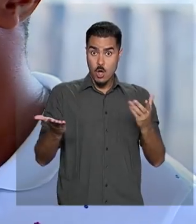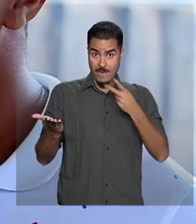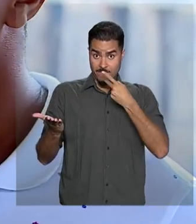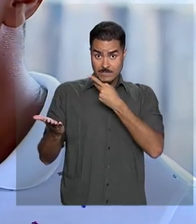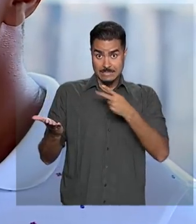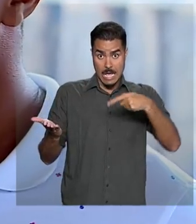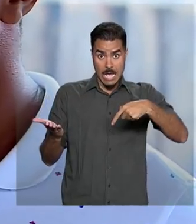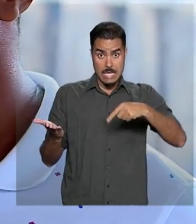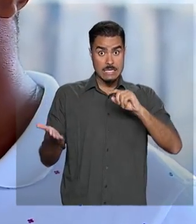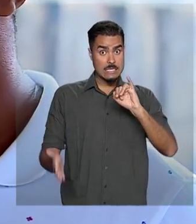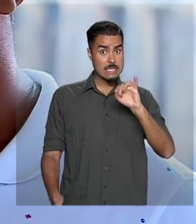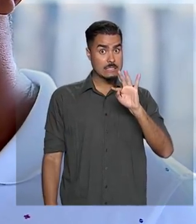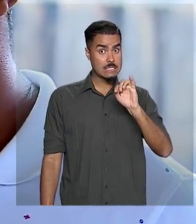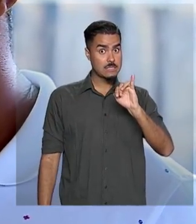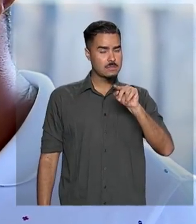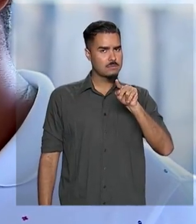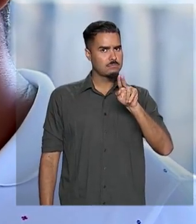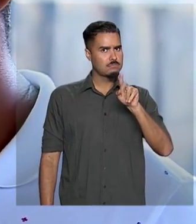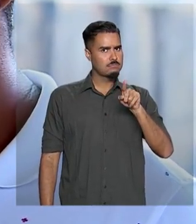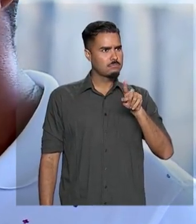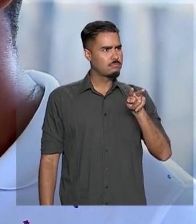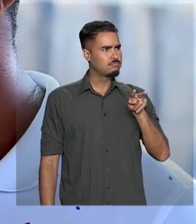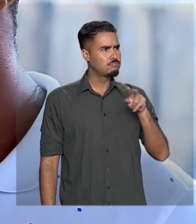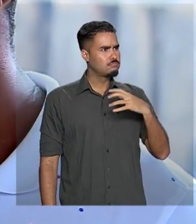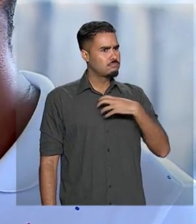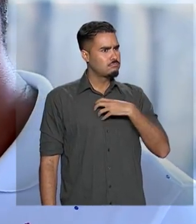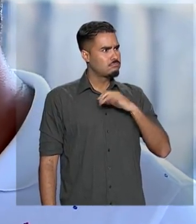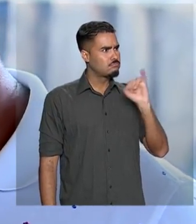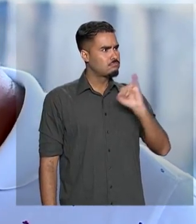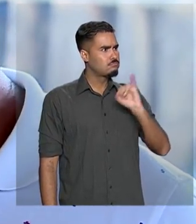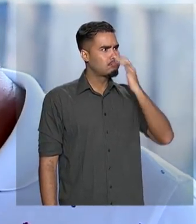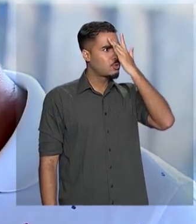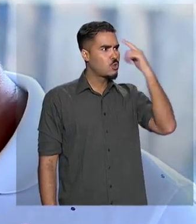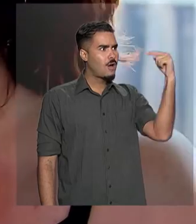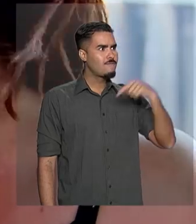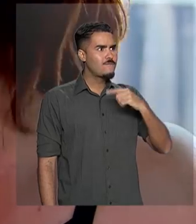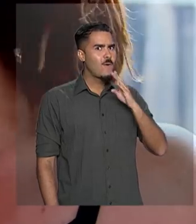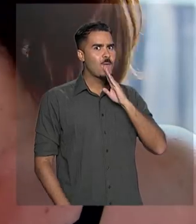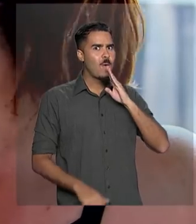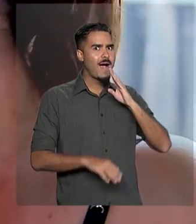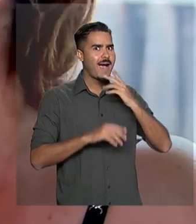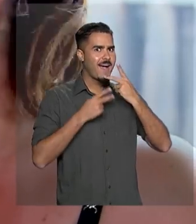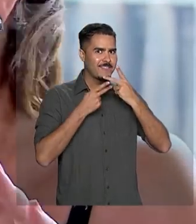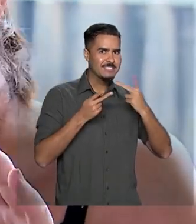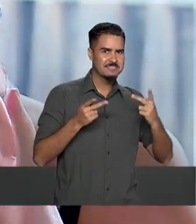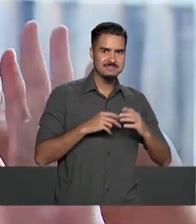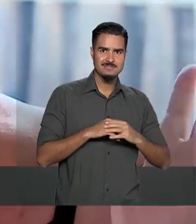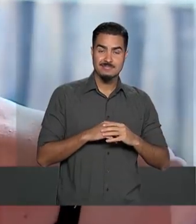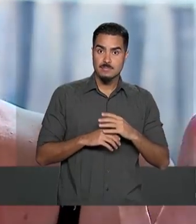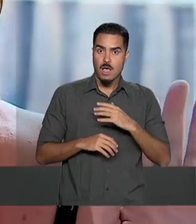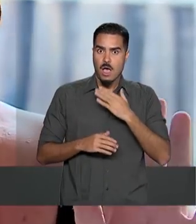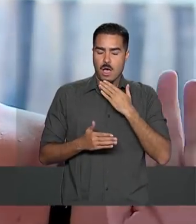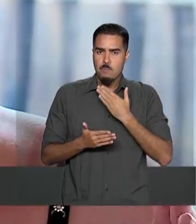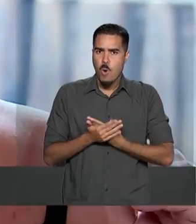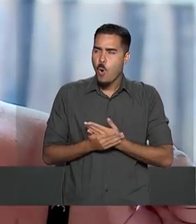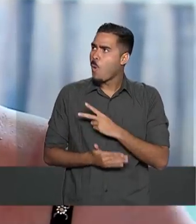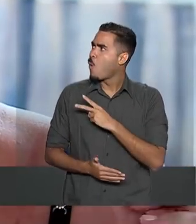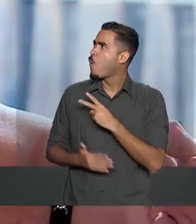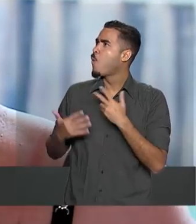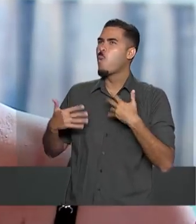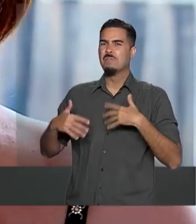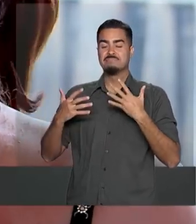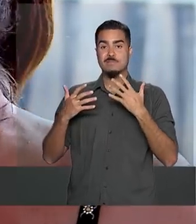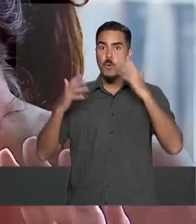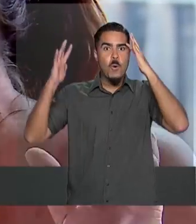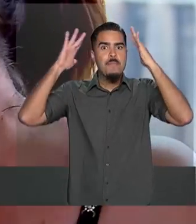o quanto que é importante o pessoal vir para conhecer a Itaipu. É fora do normal, eu não imaginava, não tinha